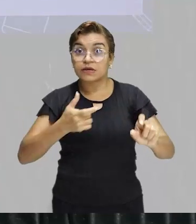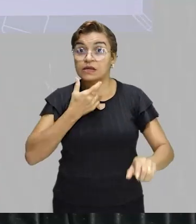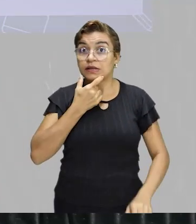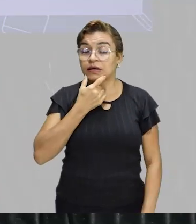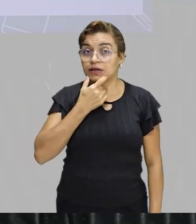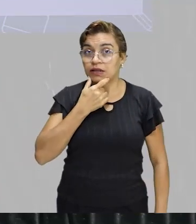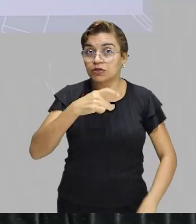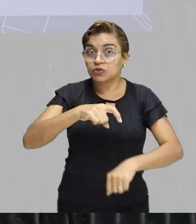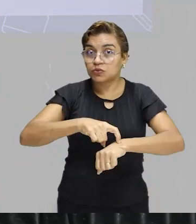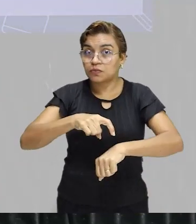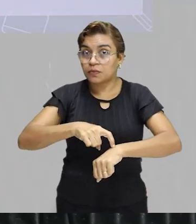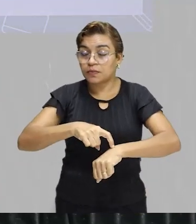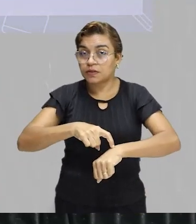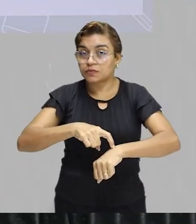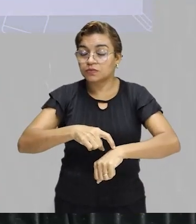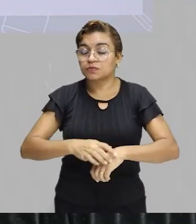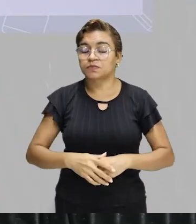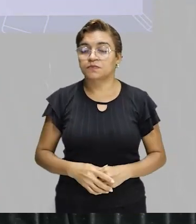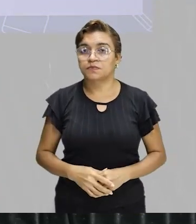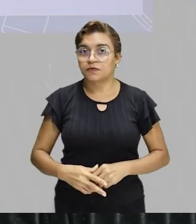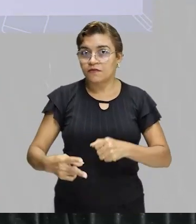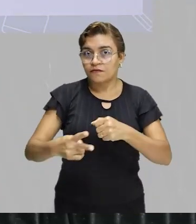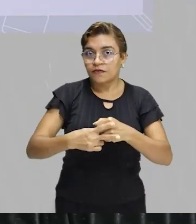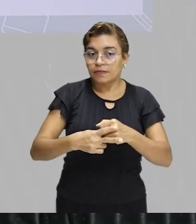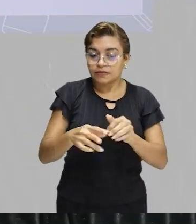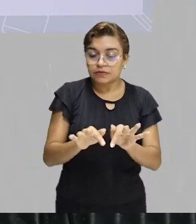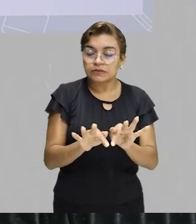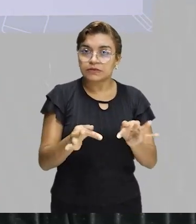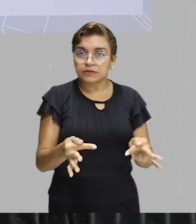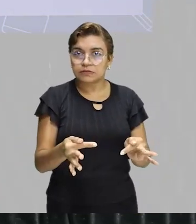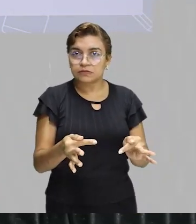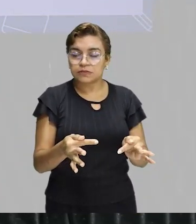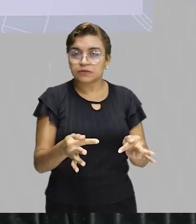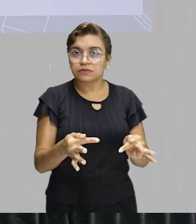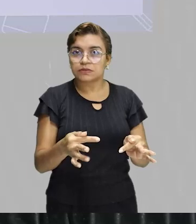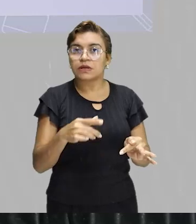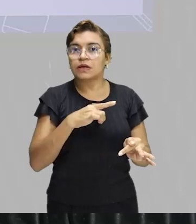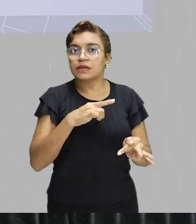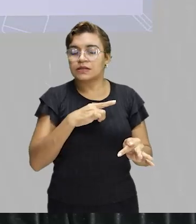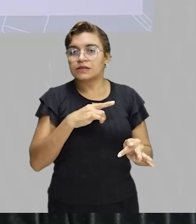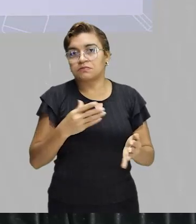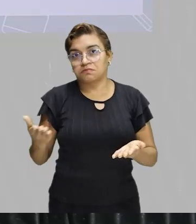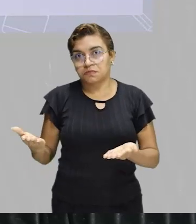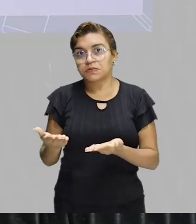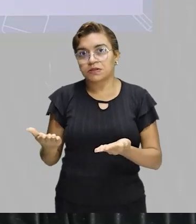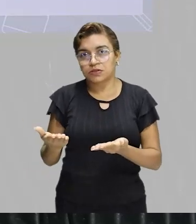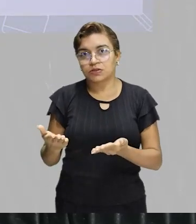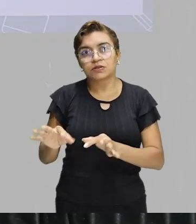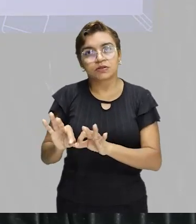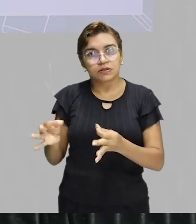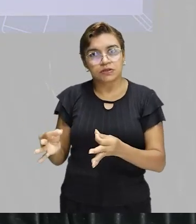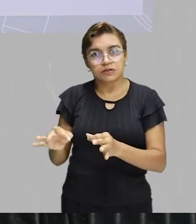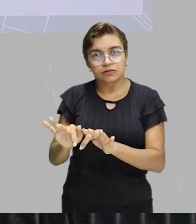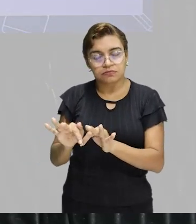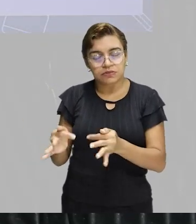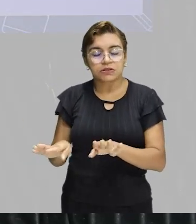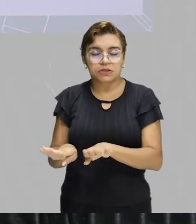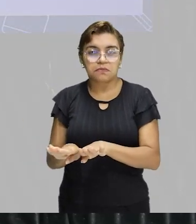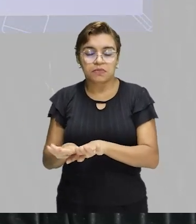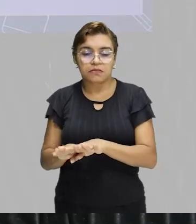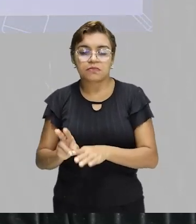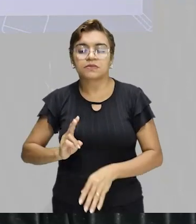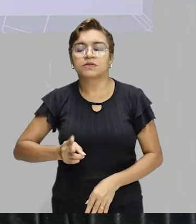quando se fala de tempos verbais simples, incluindo o nosso presente simples, nós vamos